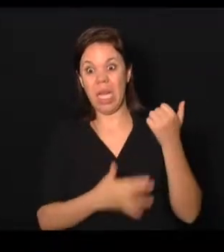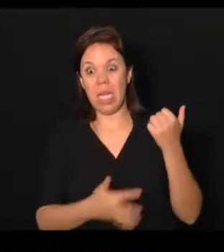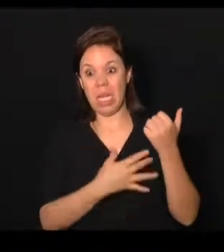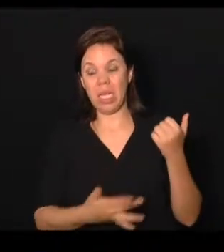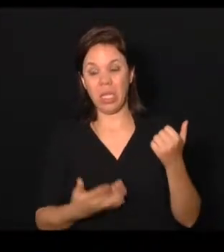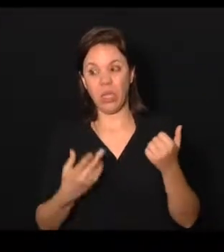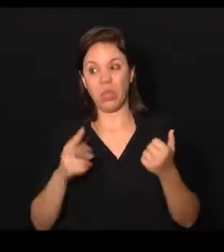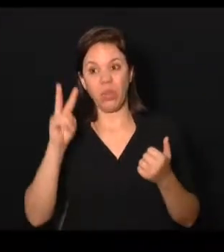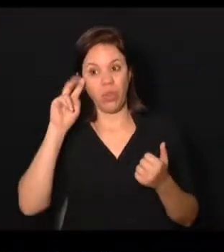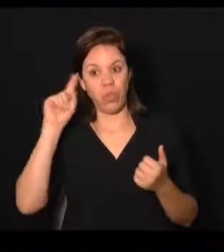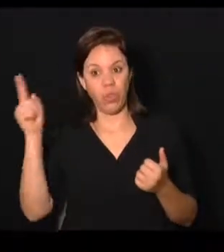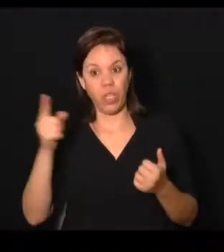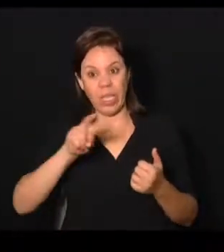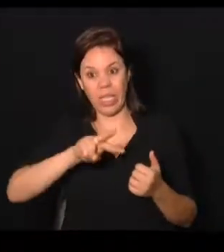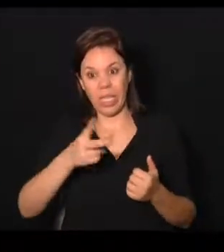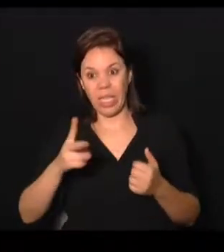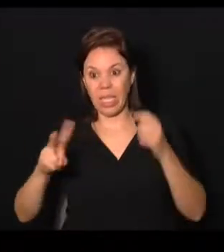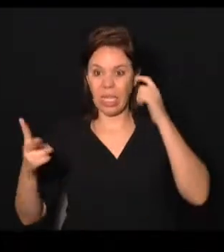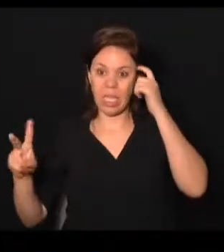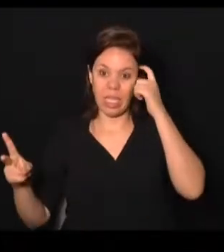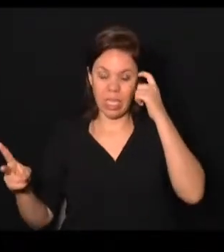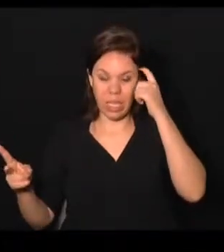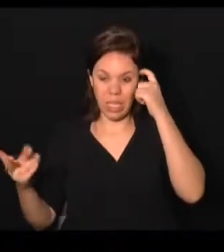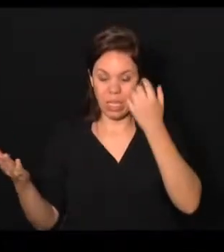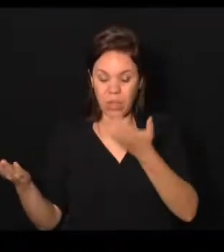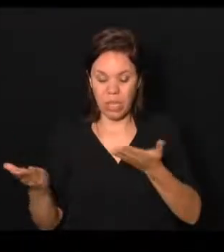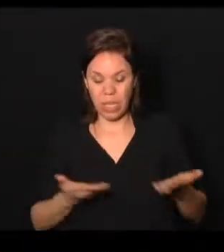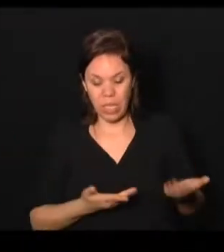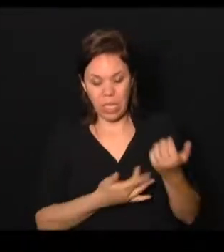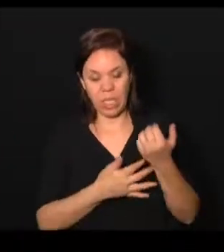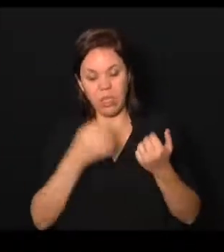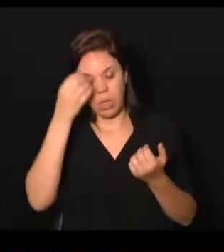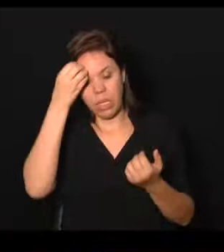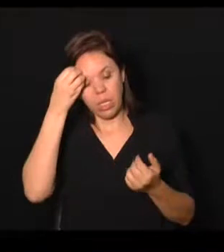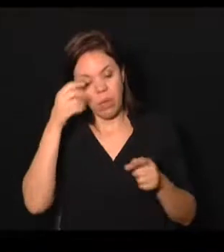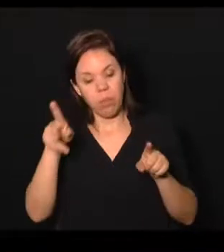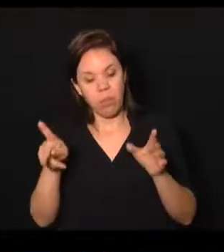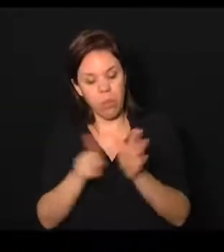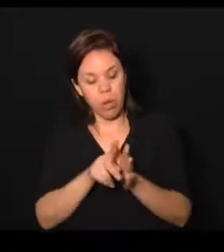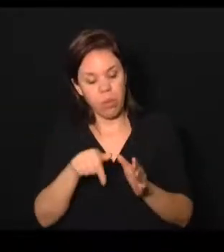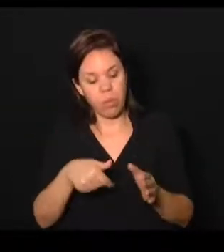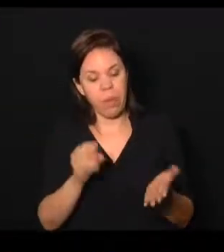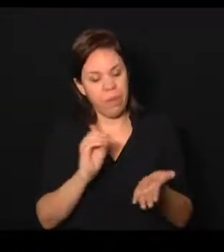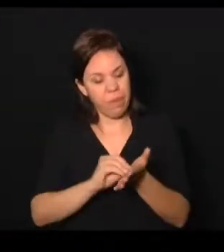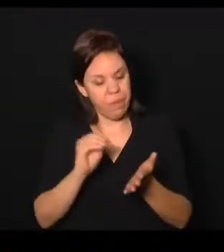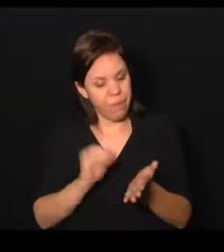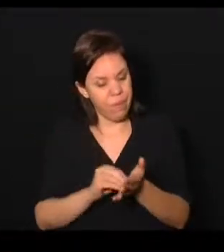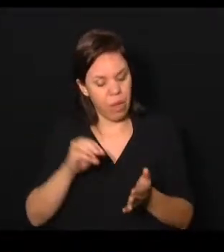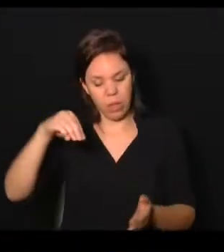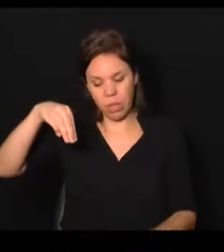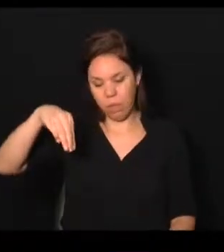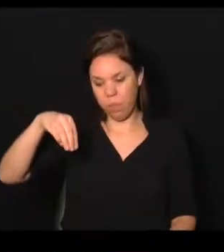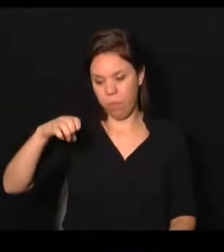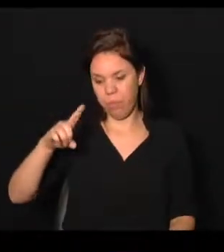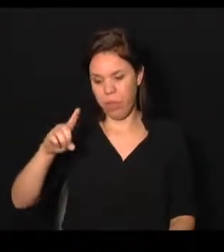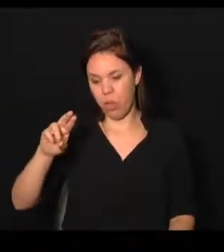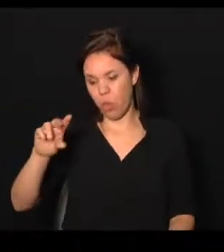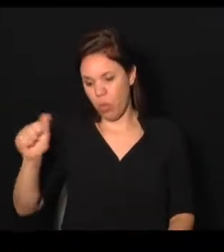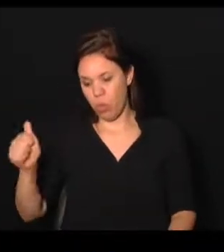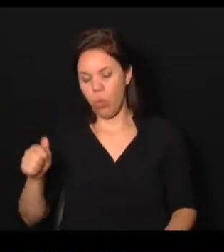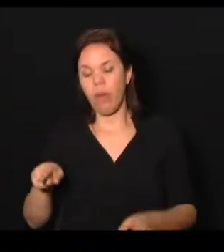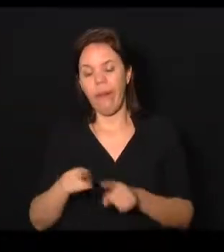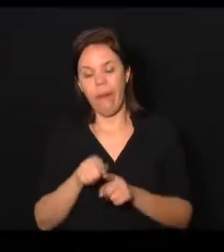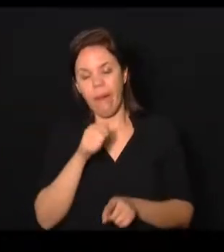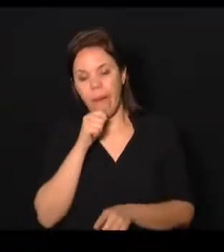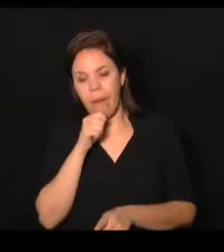dia não, ela necessitando de sangue. E por quê? Pela própria imaturidade da sua medula também, em produzir sangue, mas também